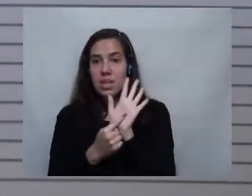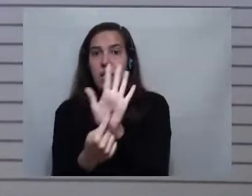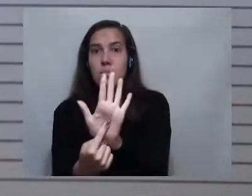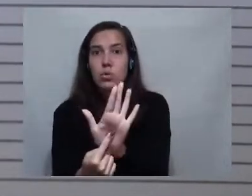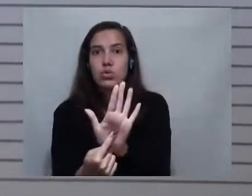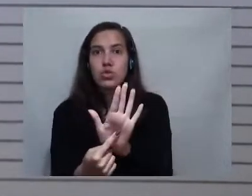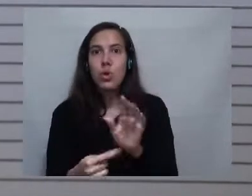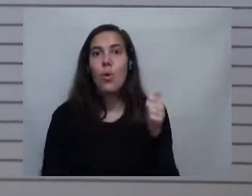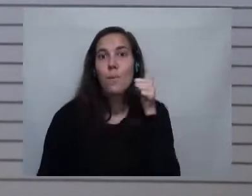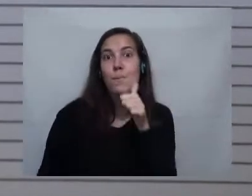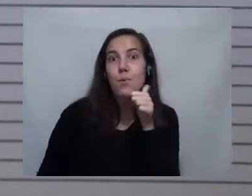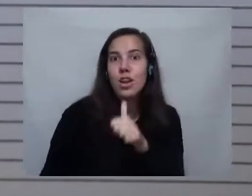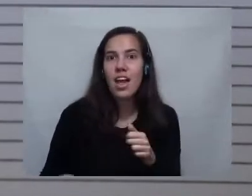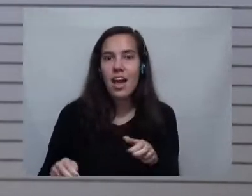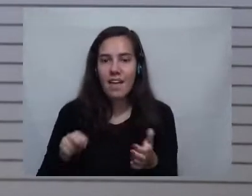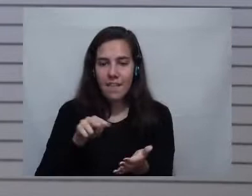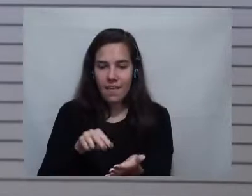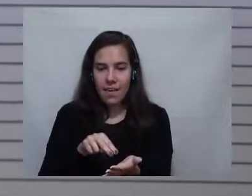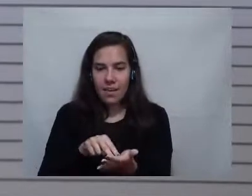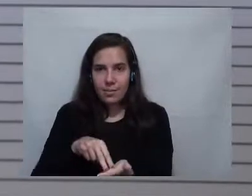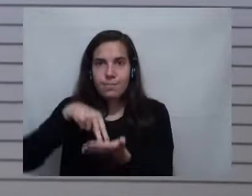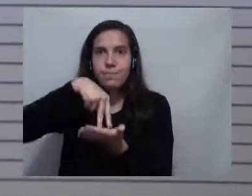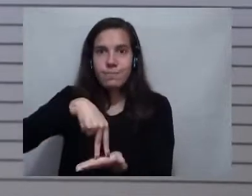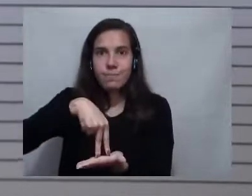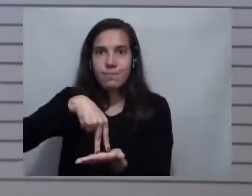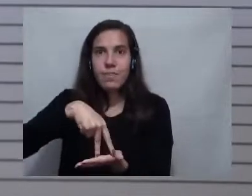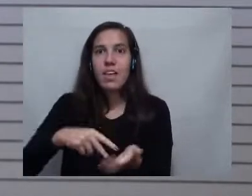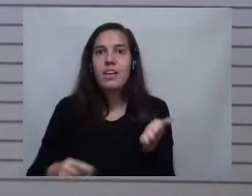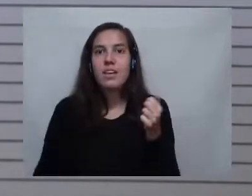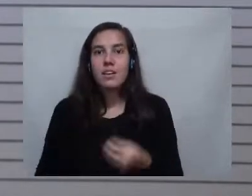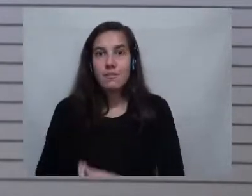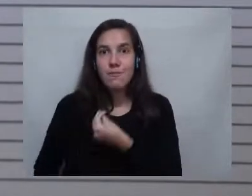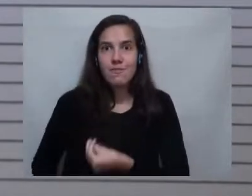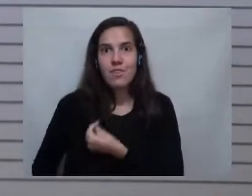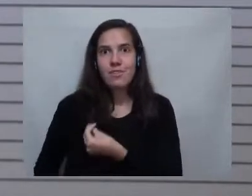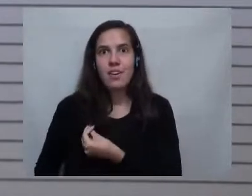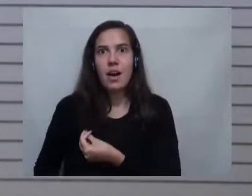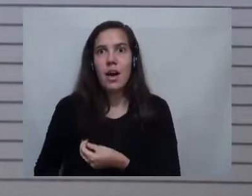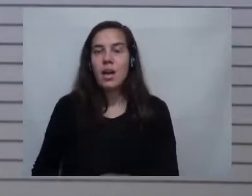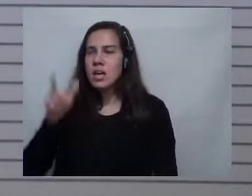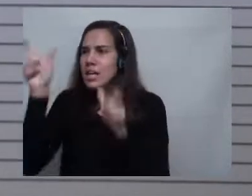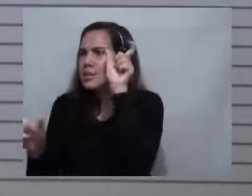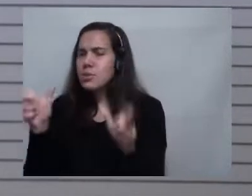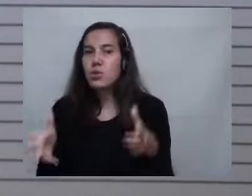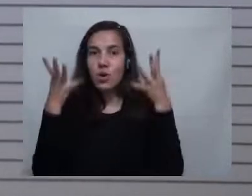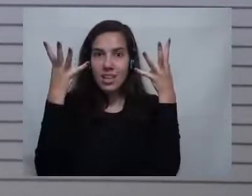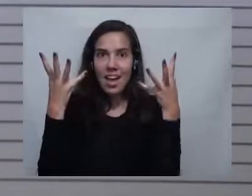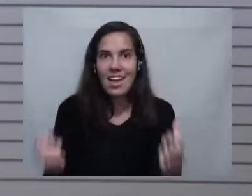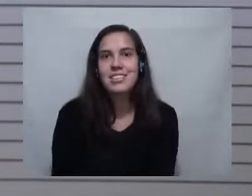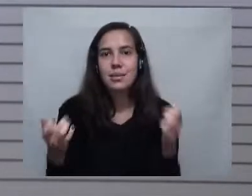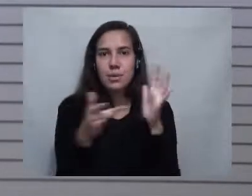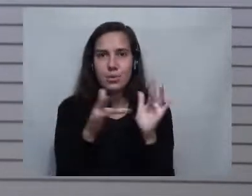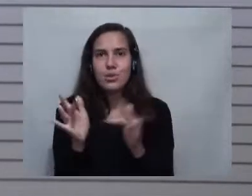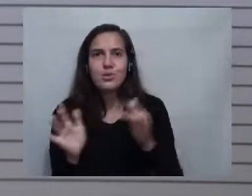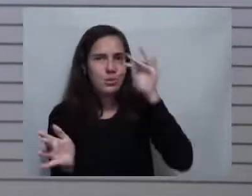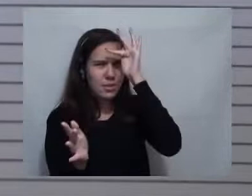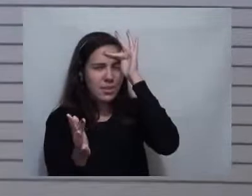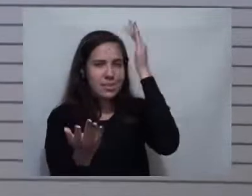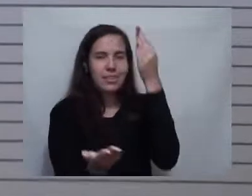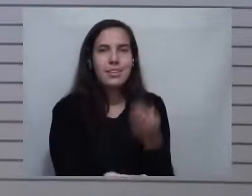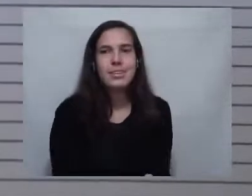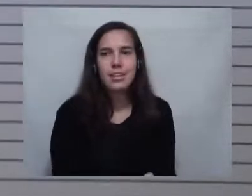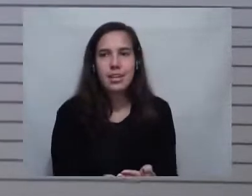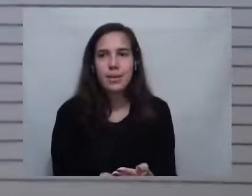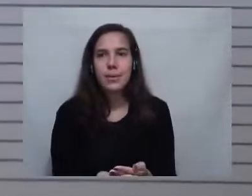isso se tornou conhecido por todas chopp e muitos creram no Senhor Pedro ficou enjoando e muitos dias em caso de um